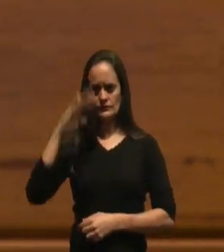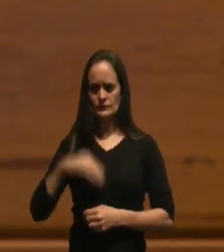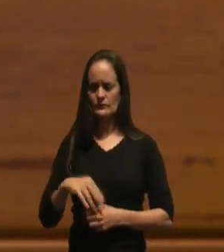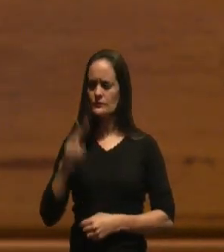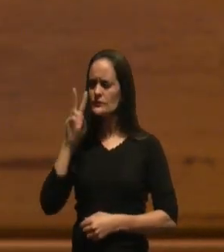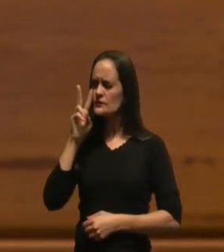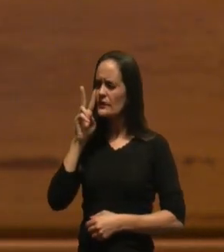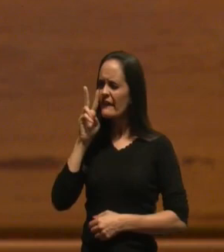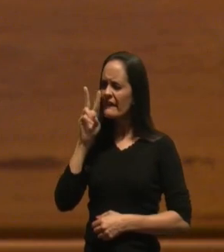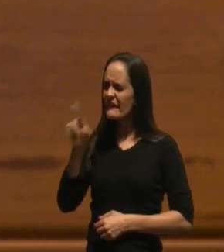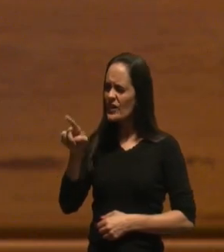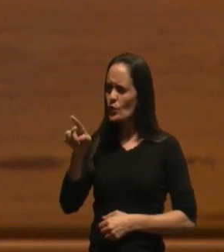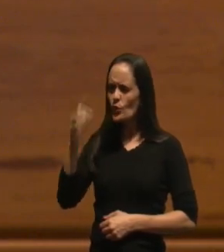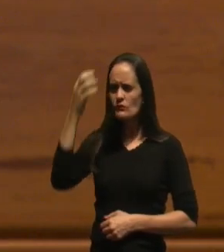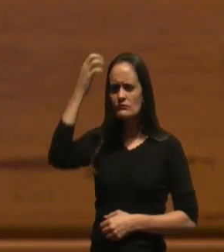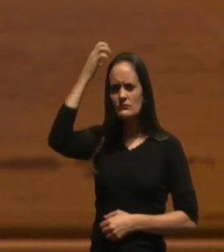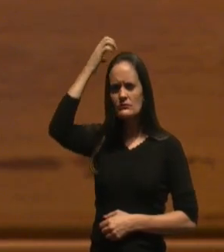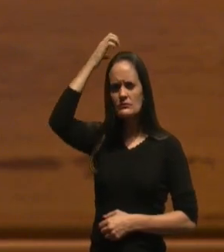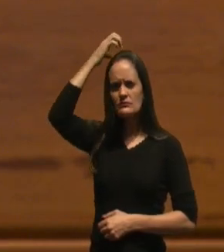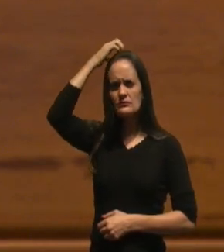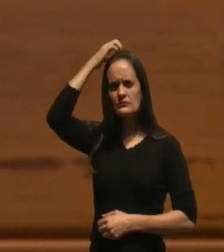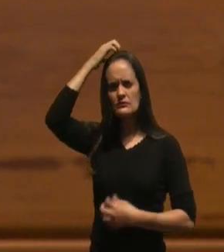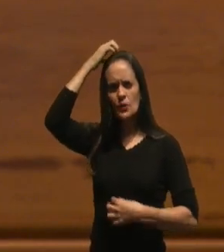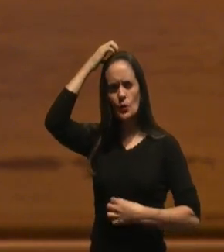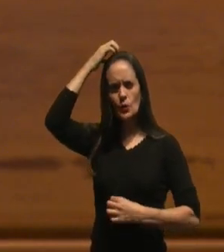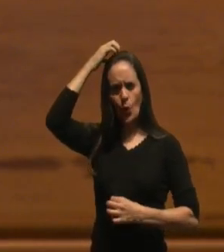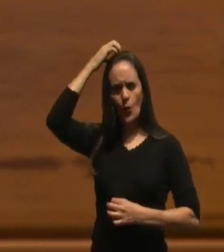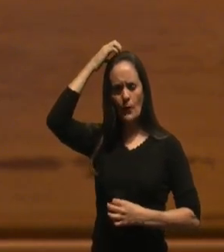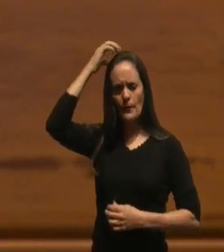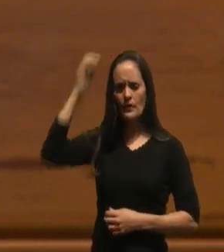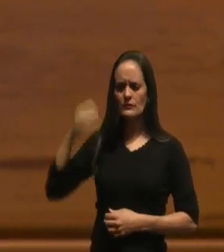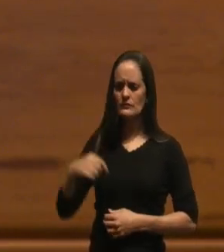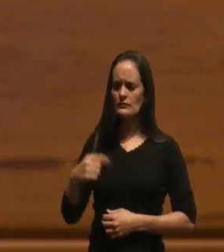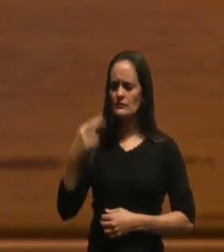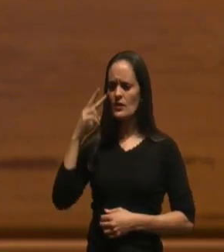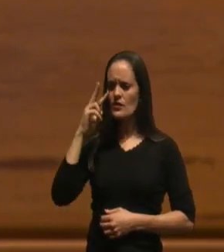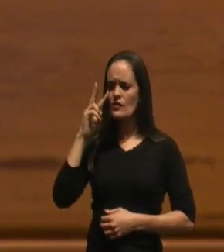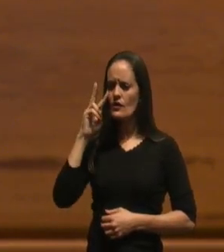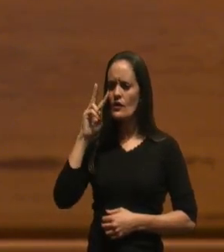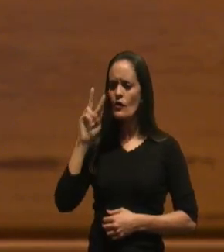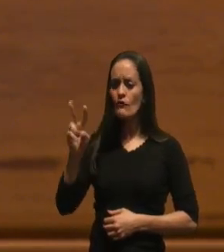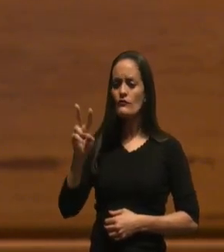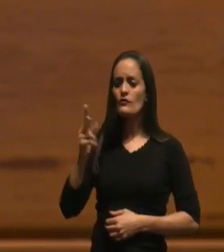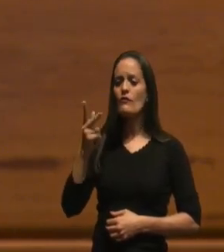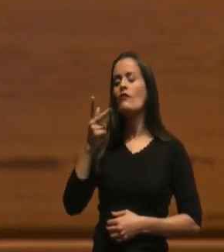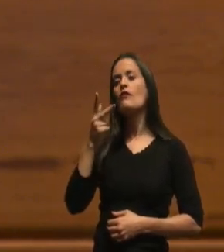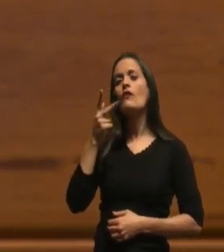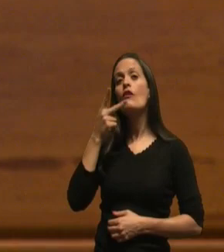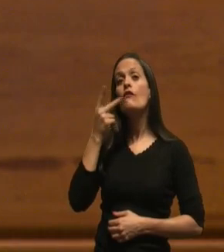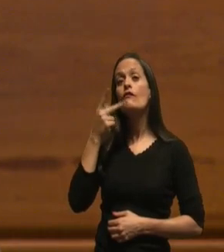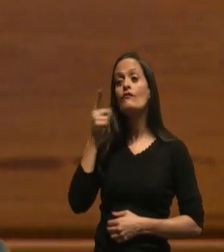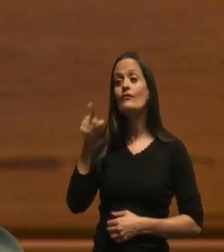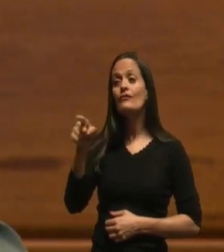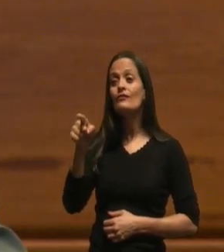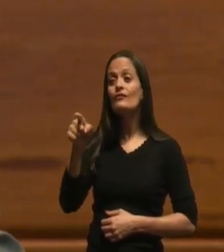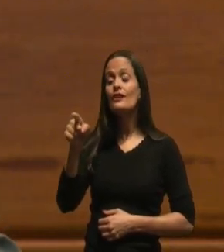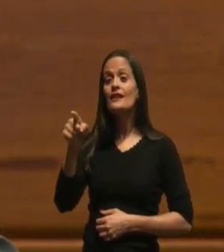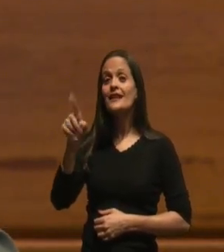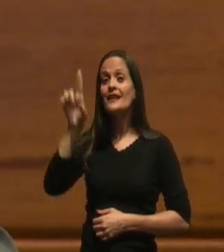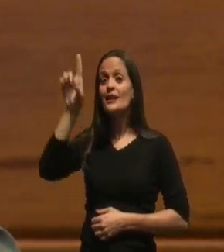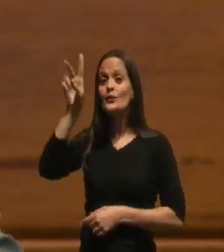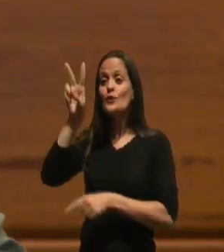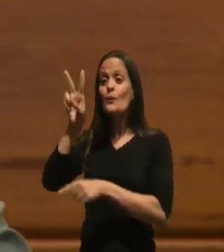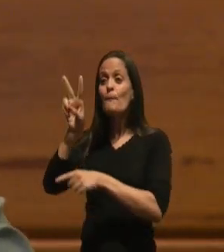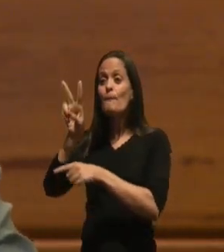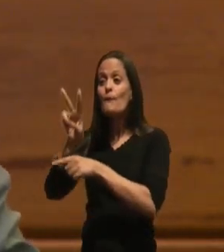homem vestido com trajes reais, mirou para ele, na hora que ia tirar-lhe a vida, o Senhor poupou a vida de Josafá, e ele gritou